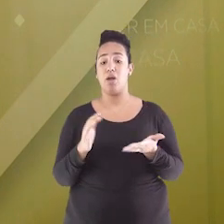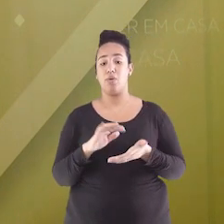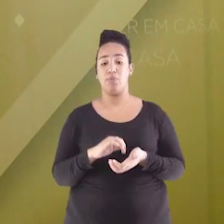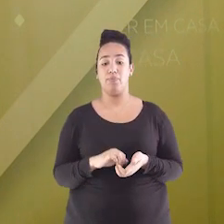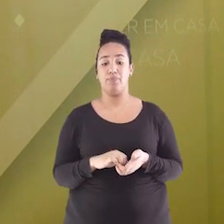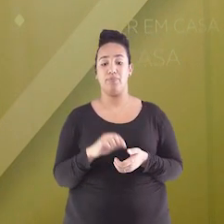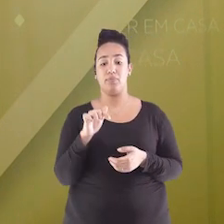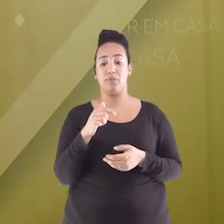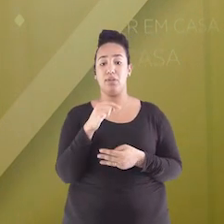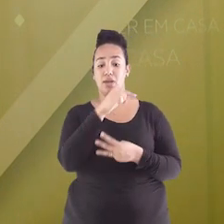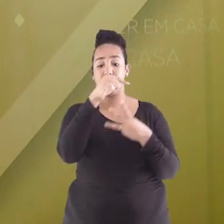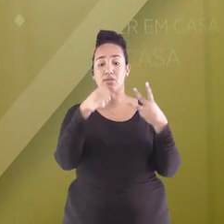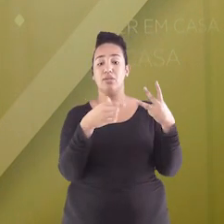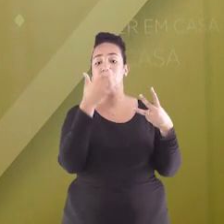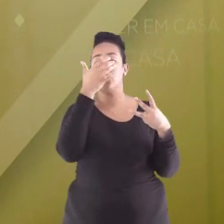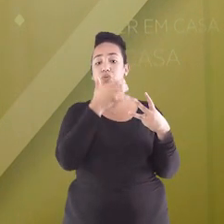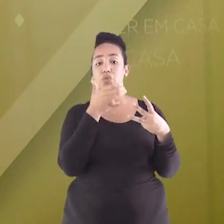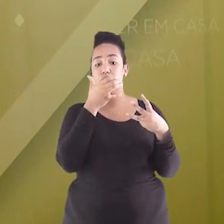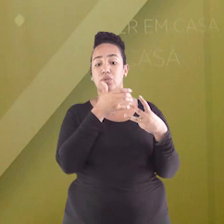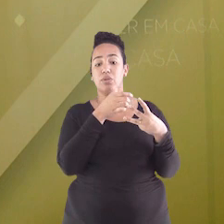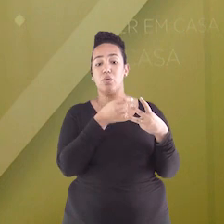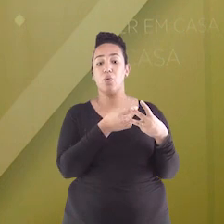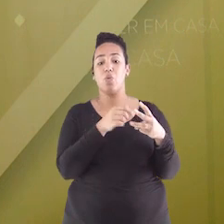é a menor de todas?